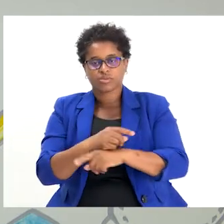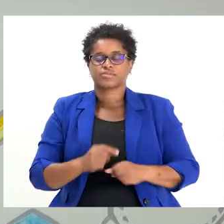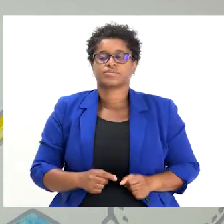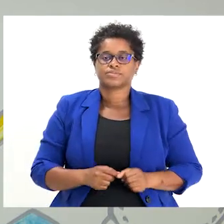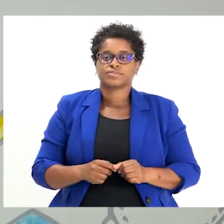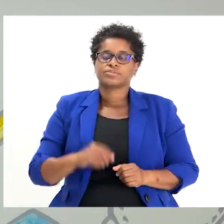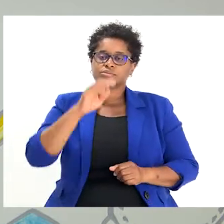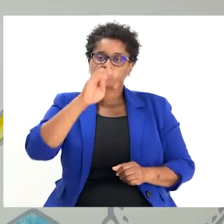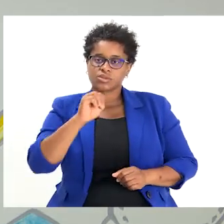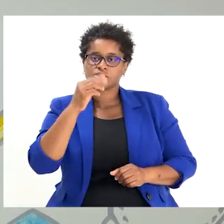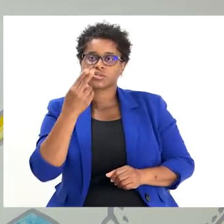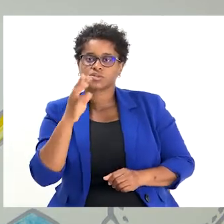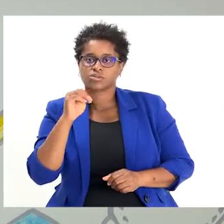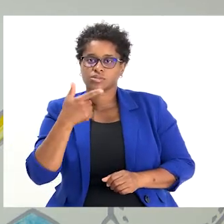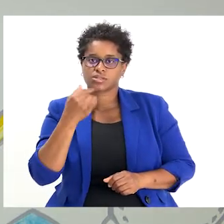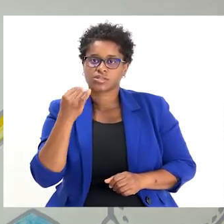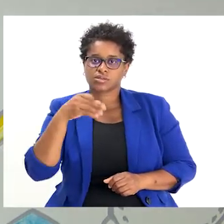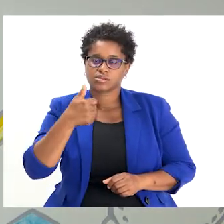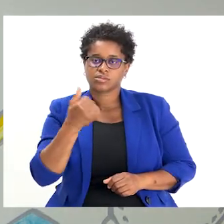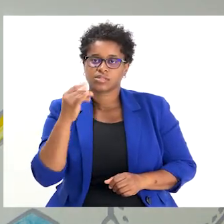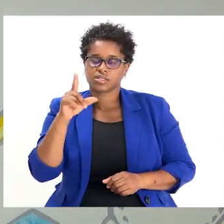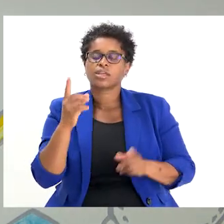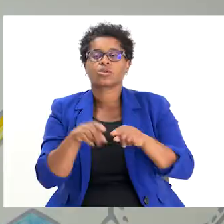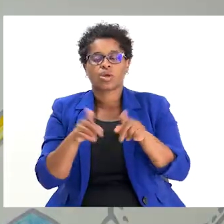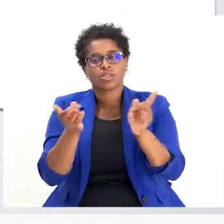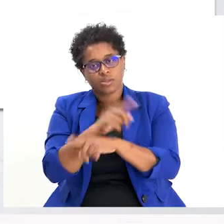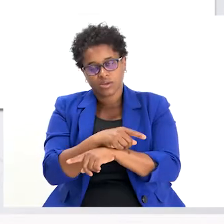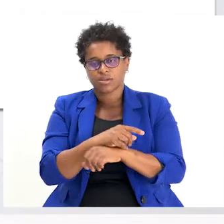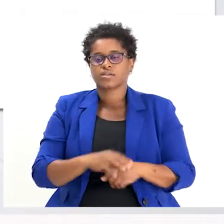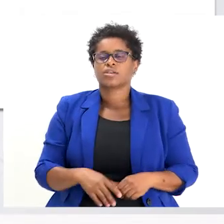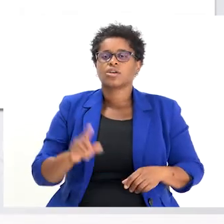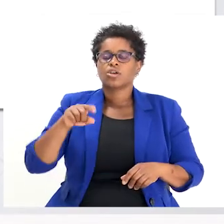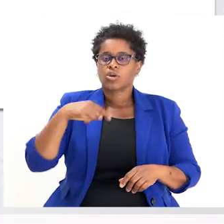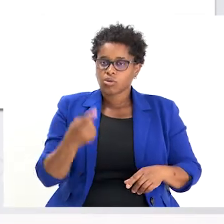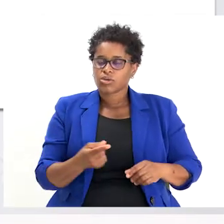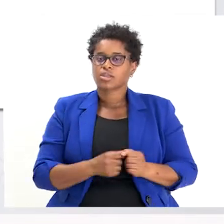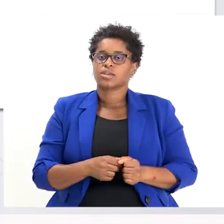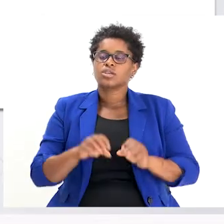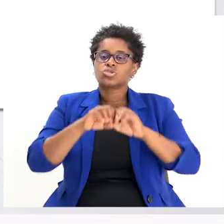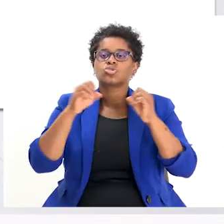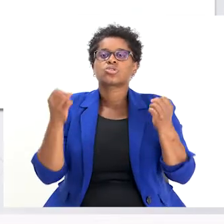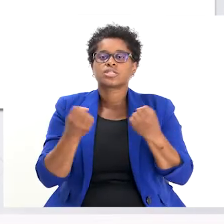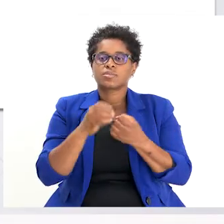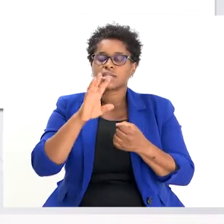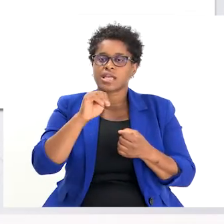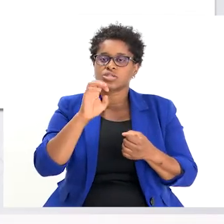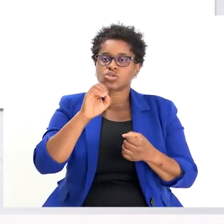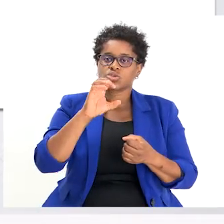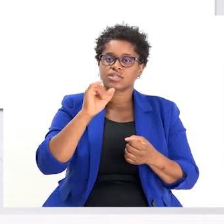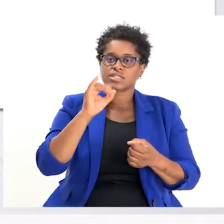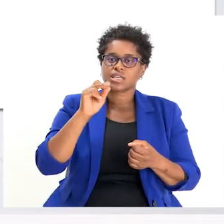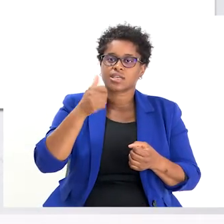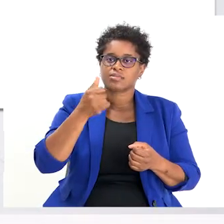substituibilidade. Uma outra característica é a saciabilidade, que significa que